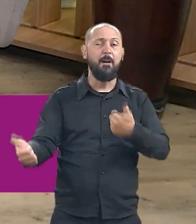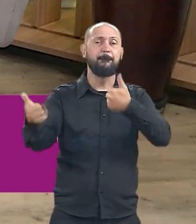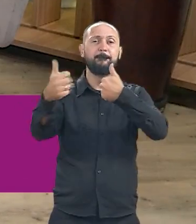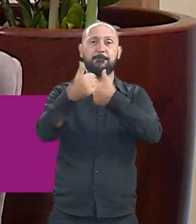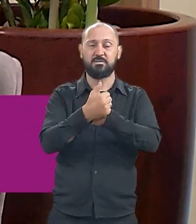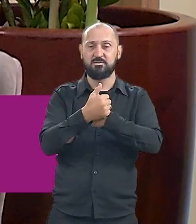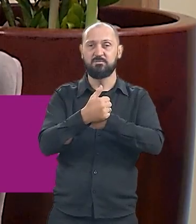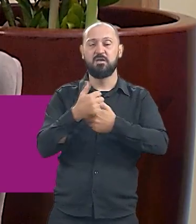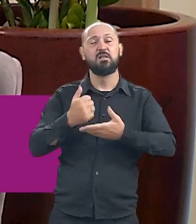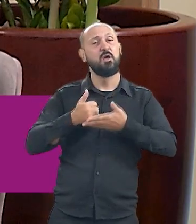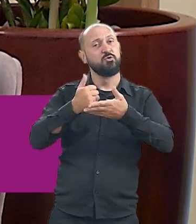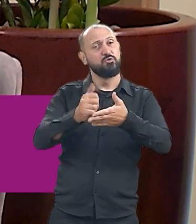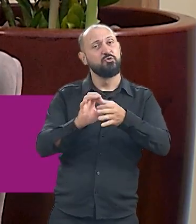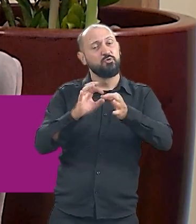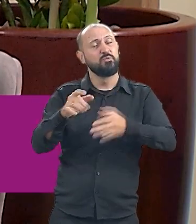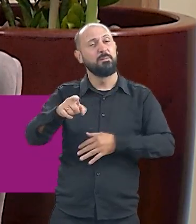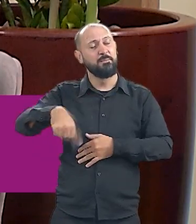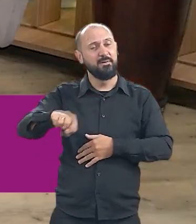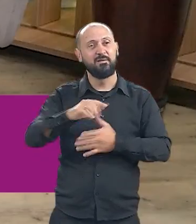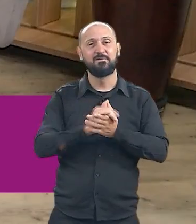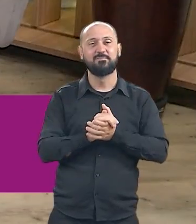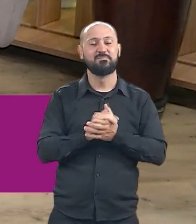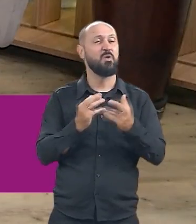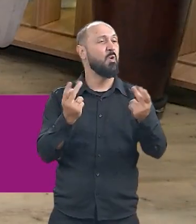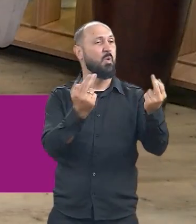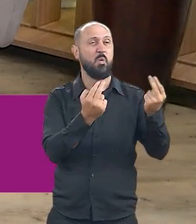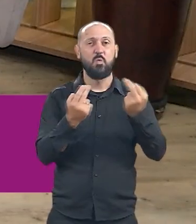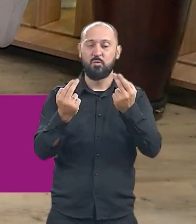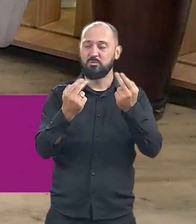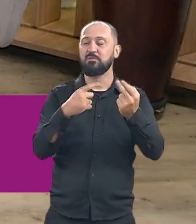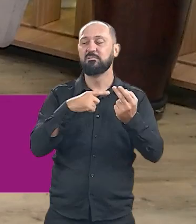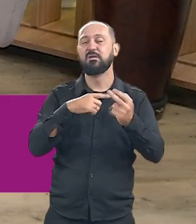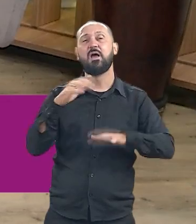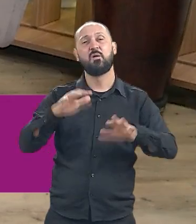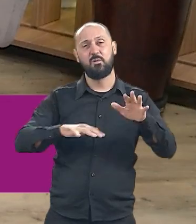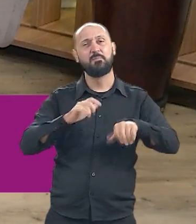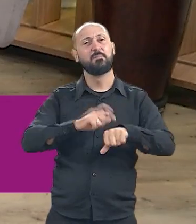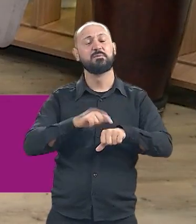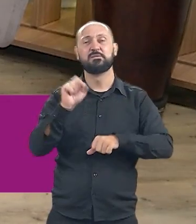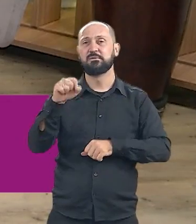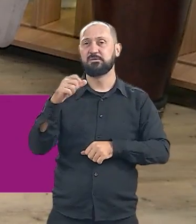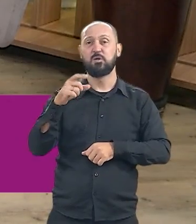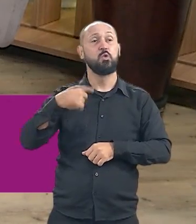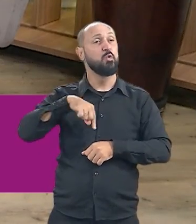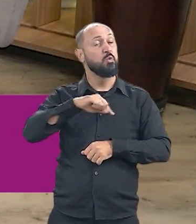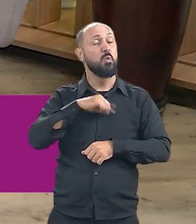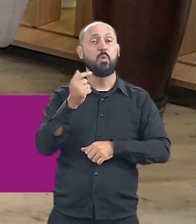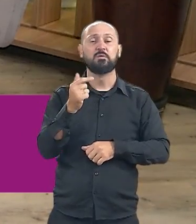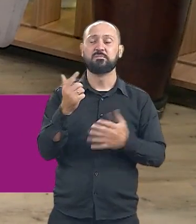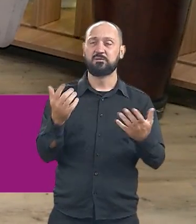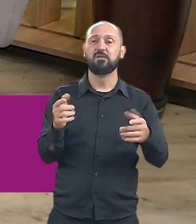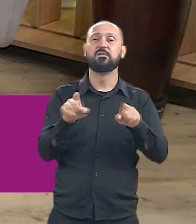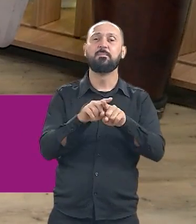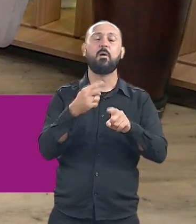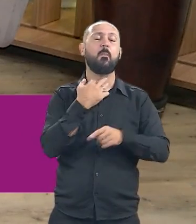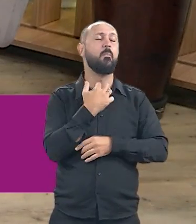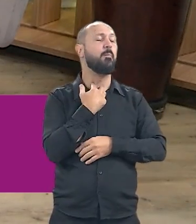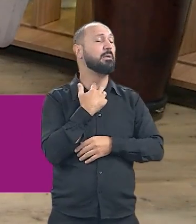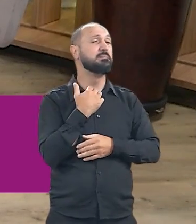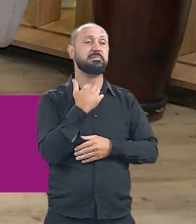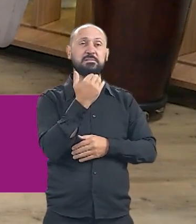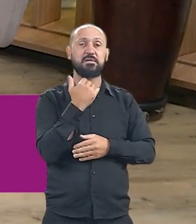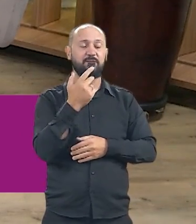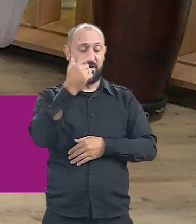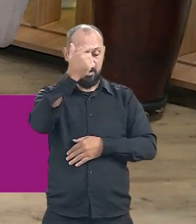elas. E todos nós estamos suscetíveis de alguma forma. Sim, você falou, ninguém pode dizer, até o próprio voluntário do CVV, que